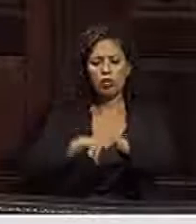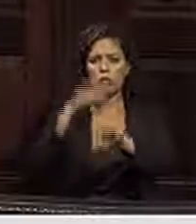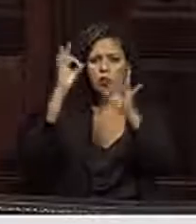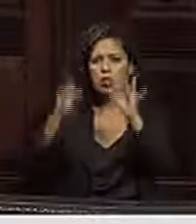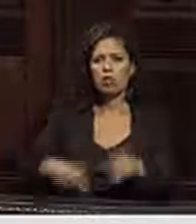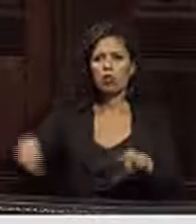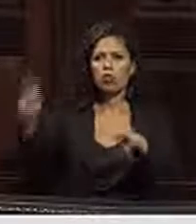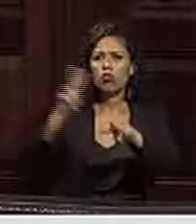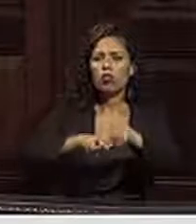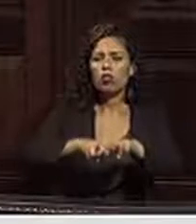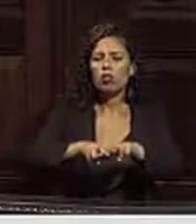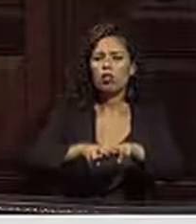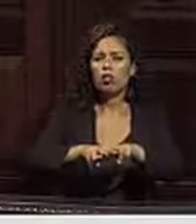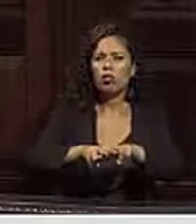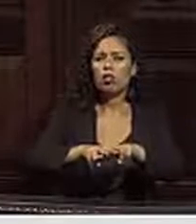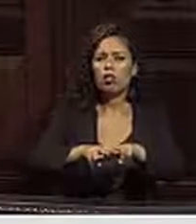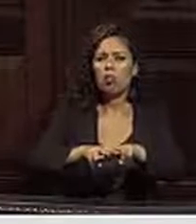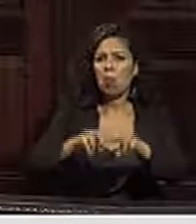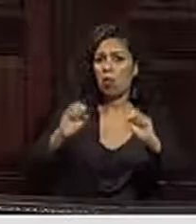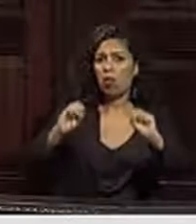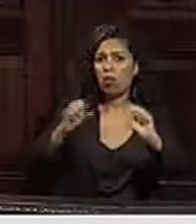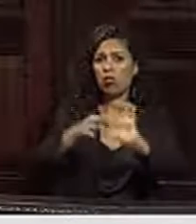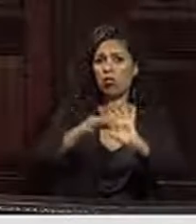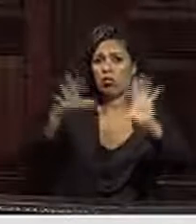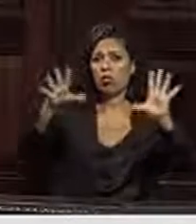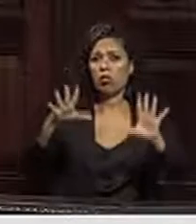prender alguém,